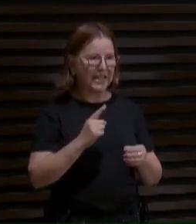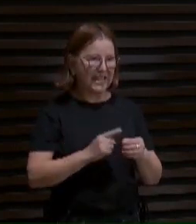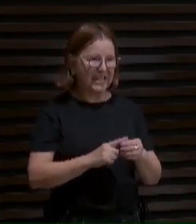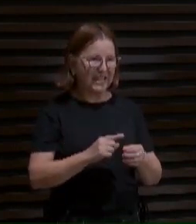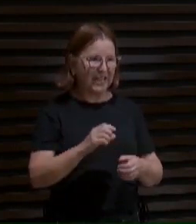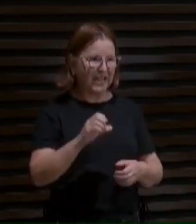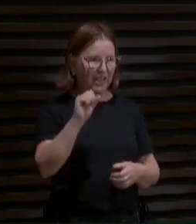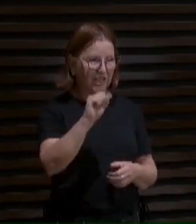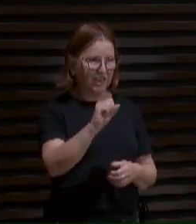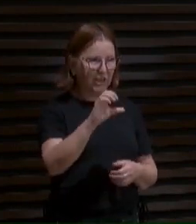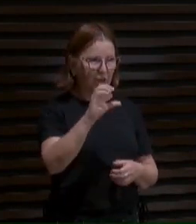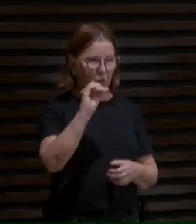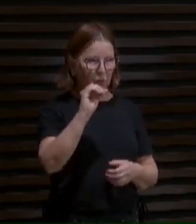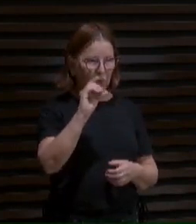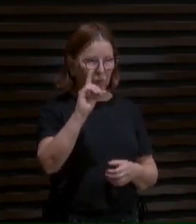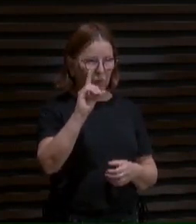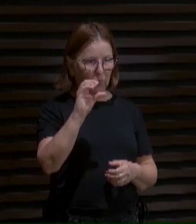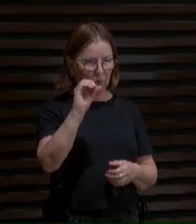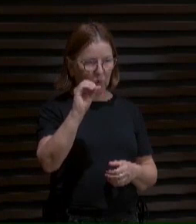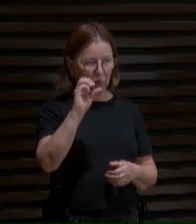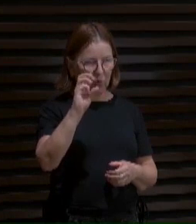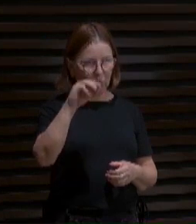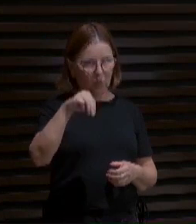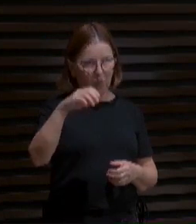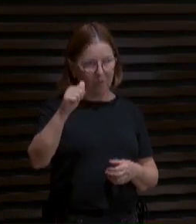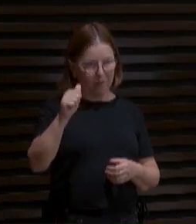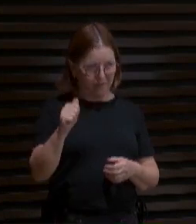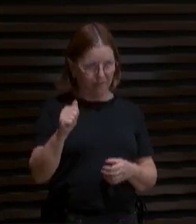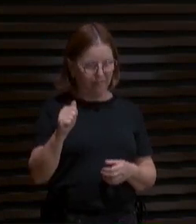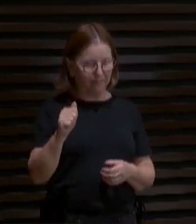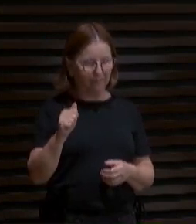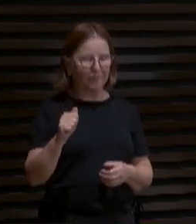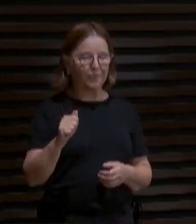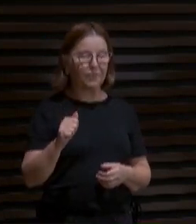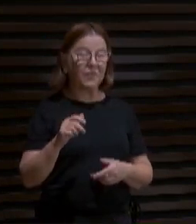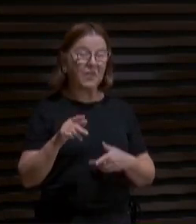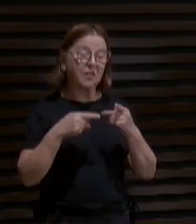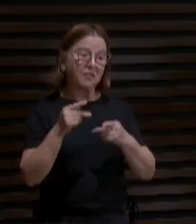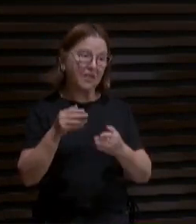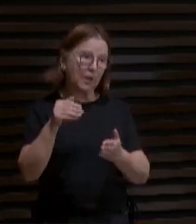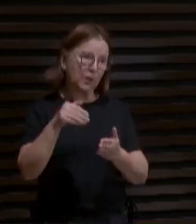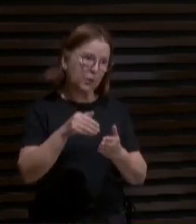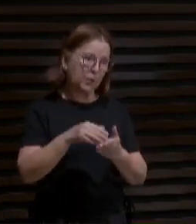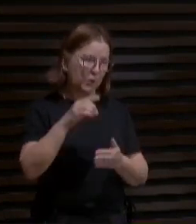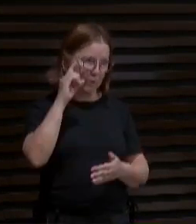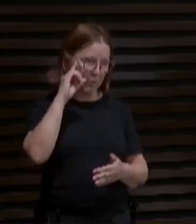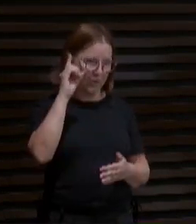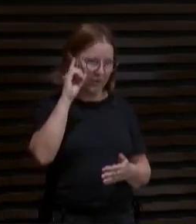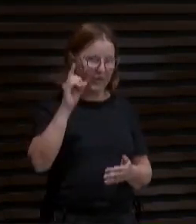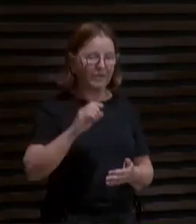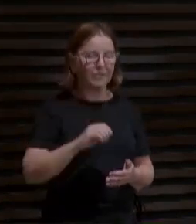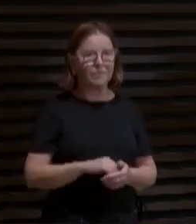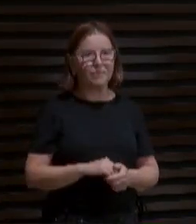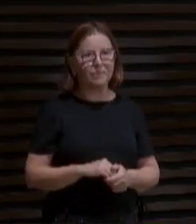trás da primeira menção dos últimos dias.